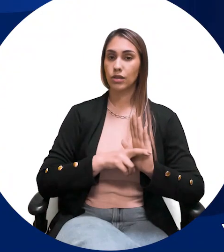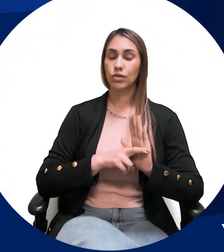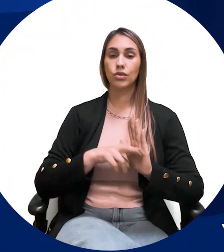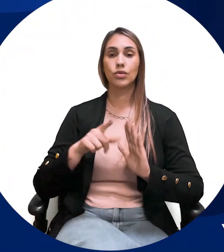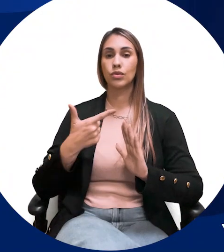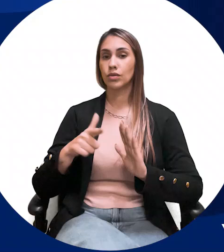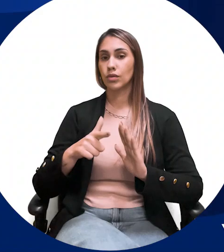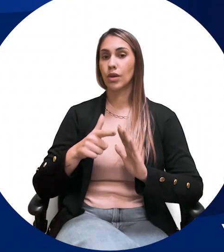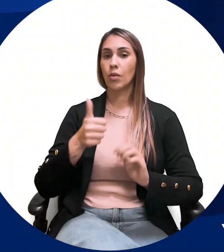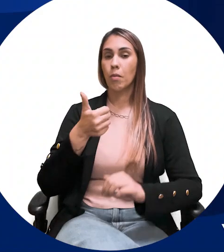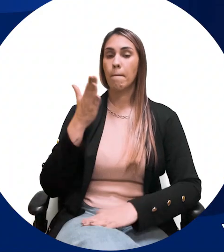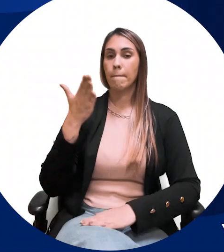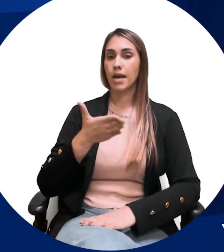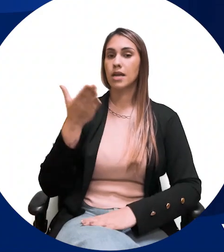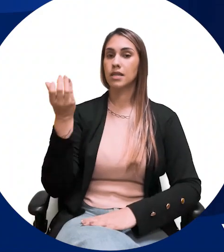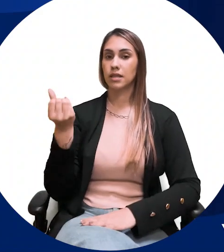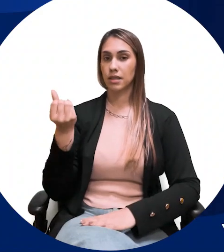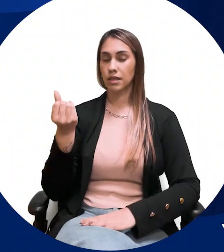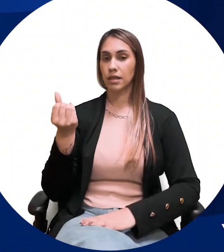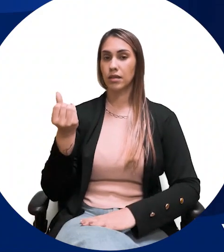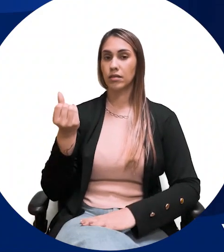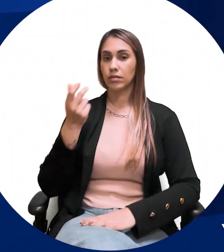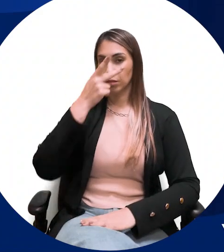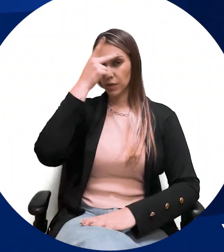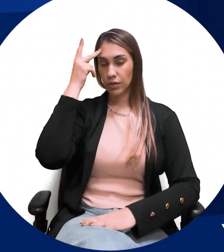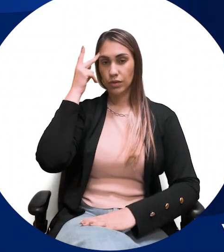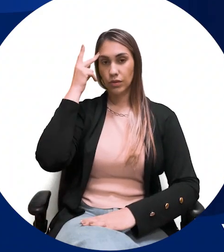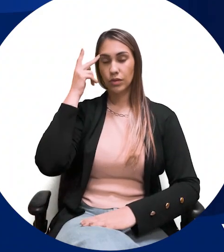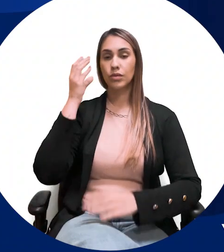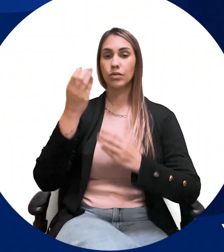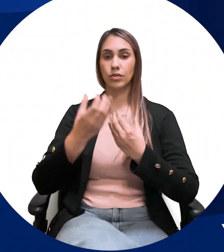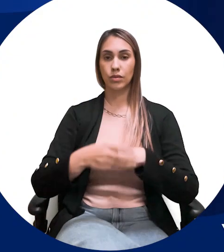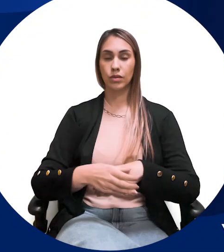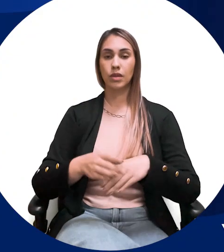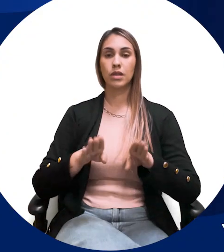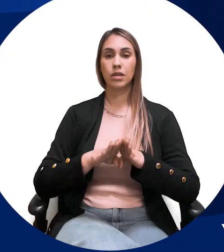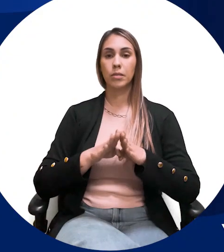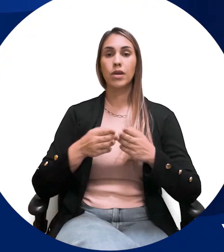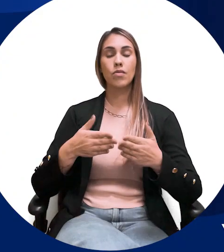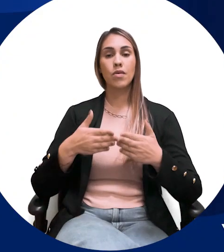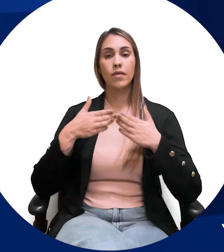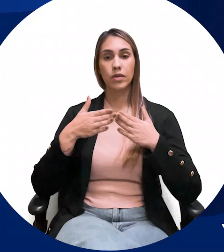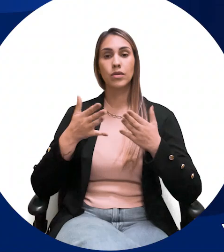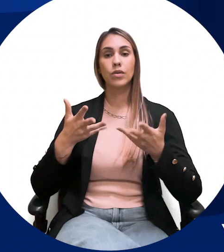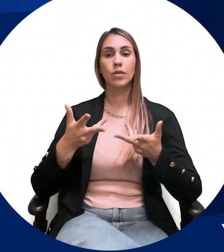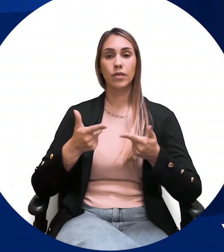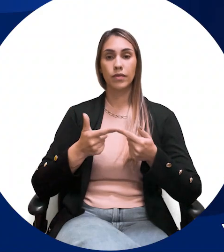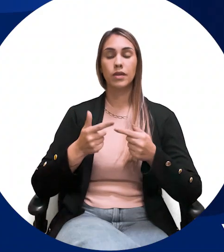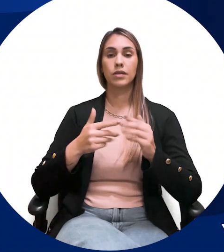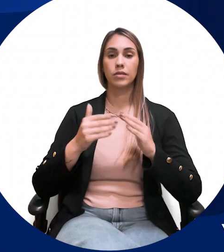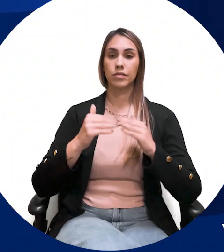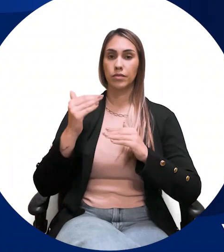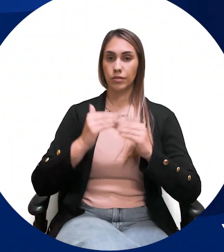a regra de não excedência de 1/6 do quadro de lotação dos servidores efetivos, incluindo os servidores afastados